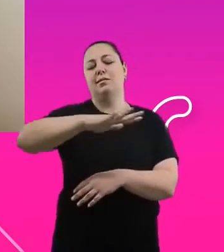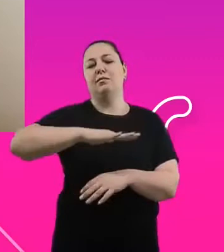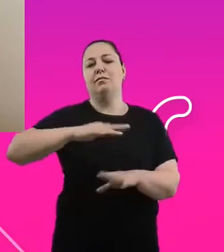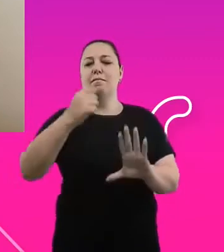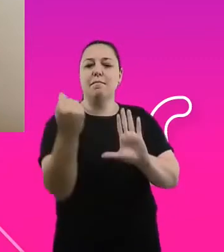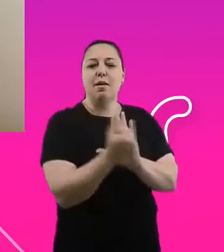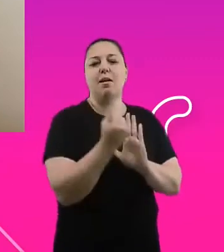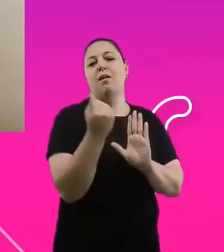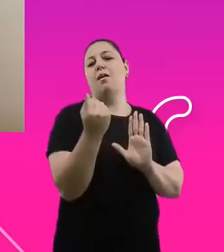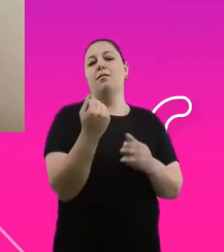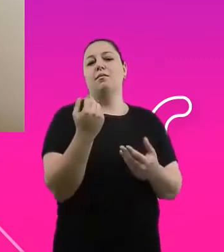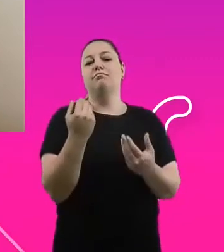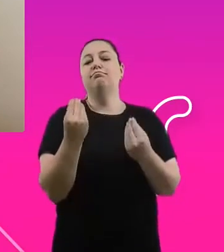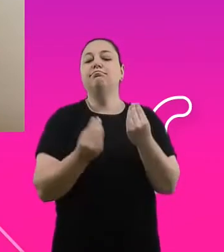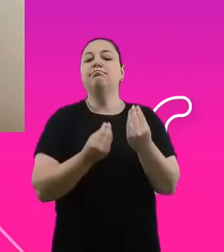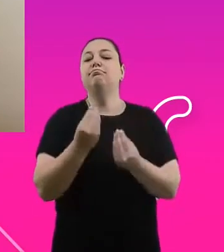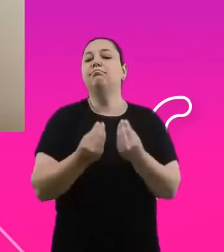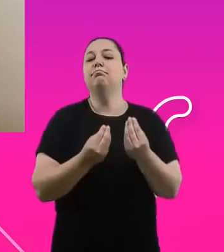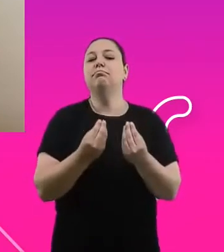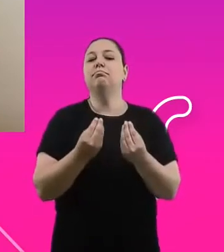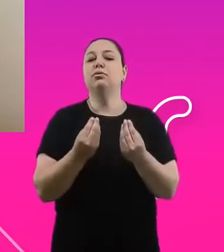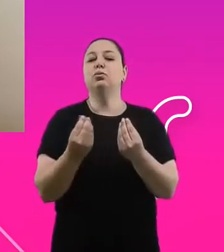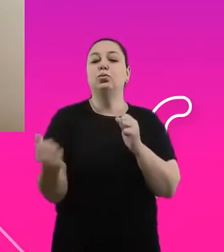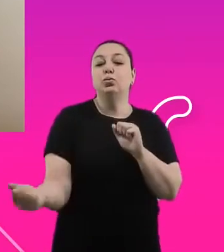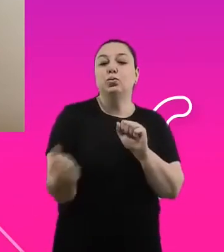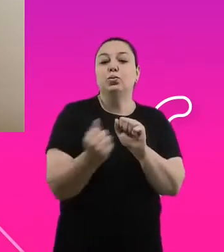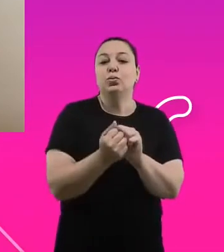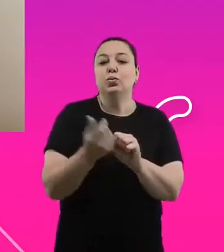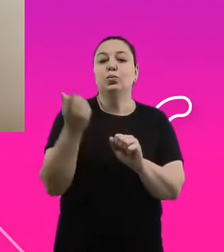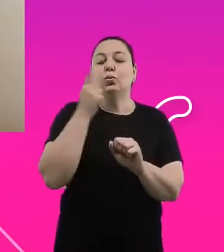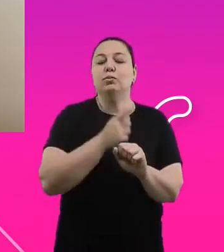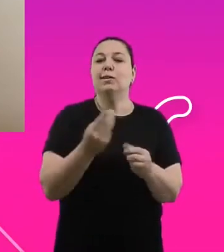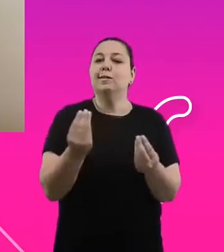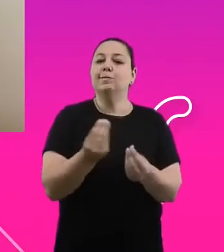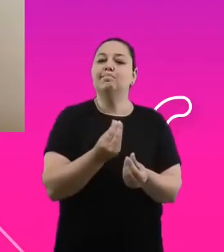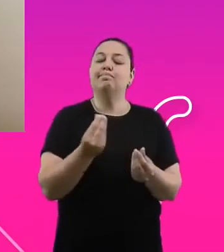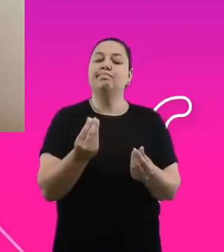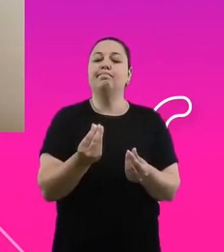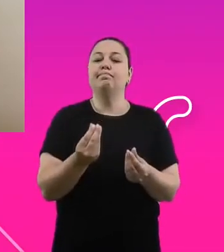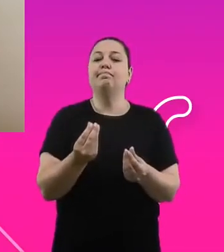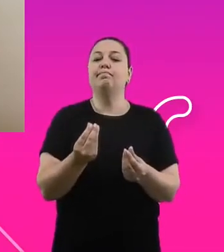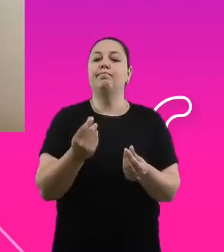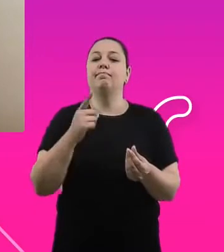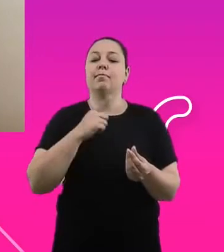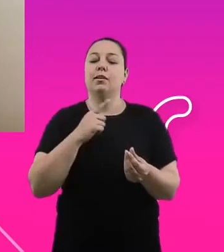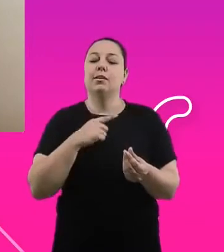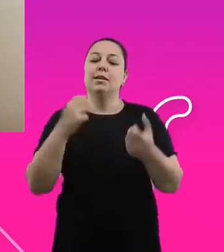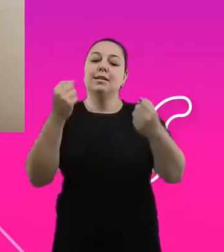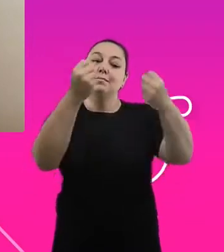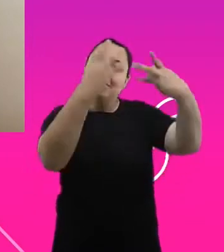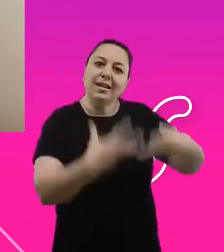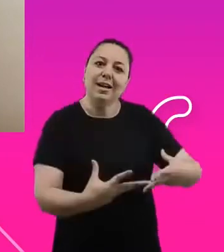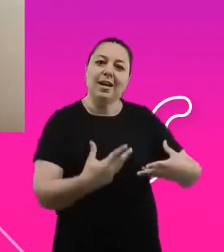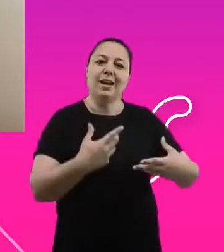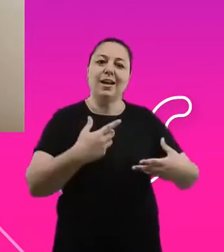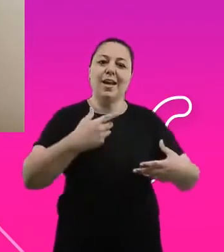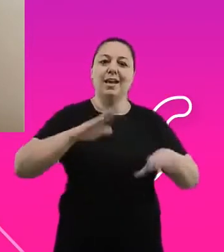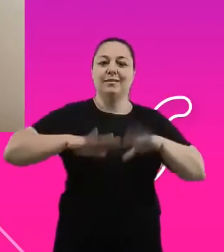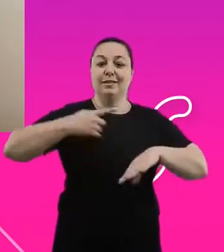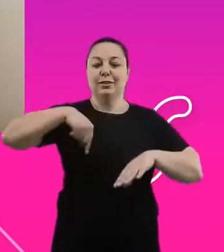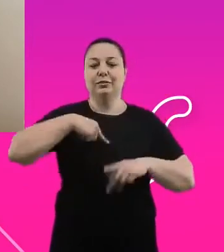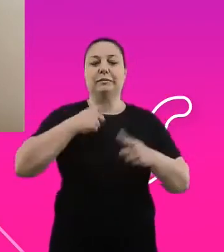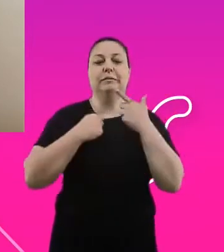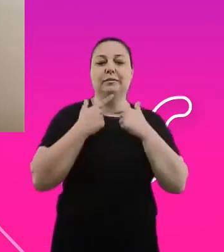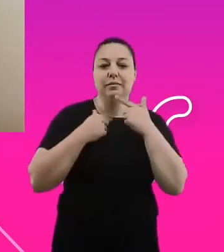que a gente, né, junta esses lugares que a gente tem que falar de muitos desejos que a gente está falando, né? Então, de